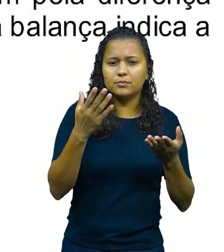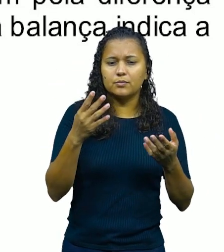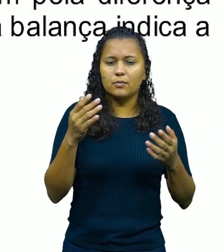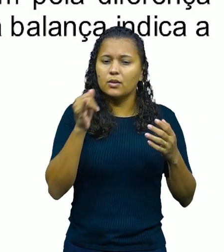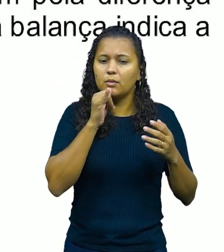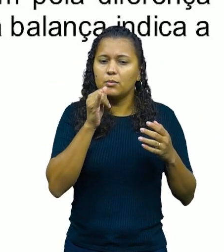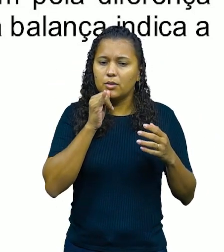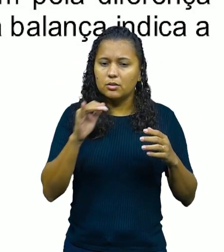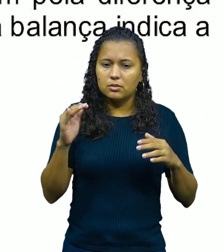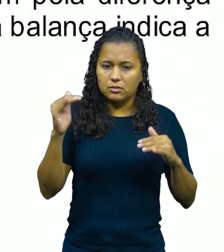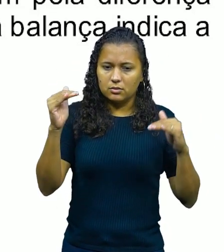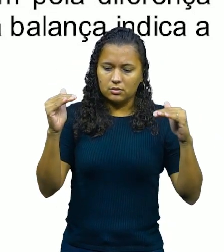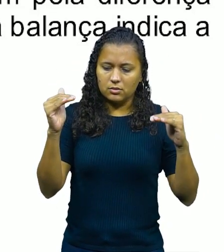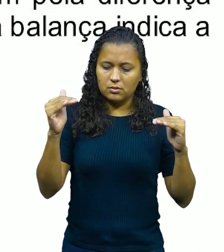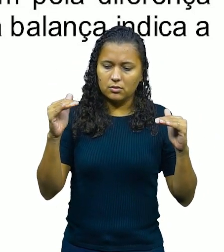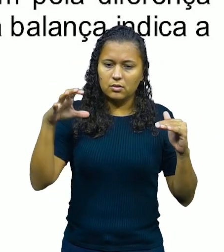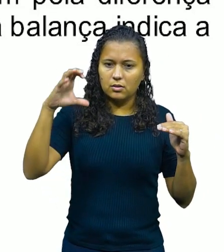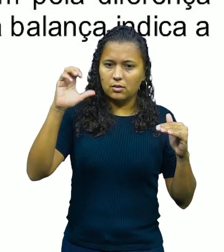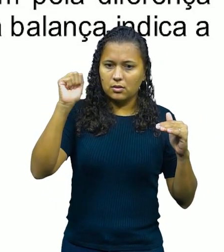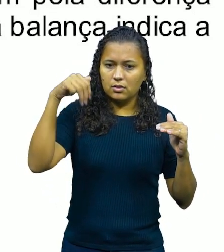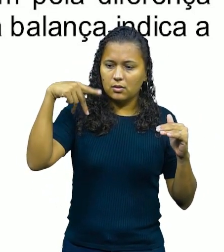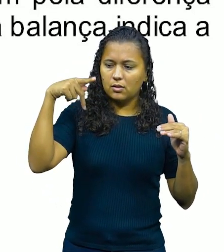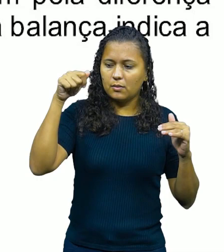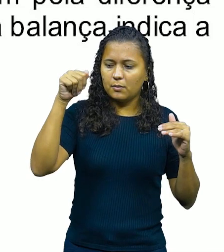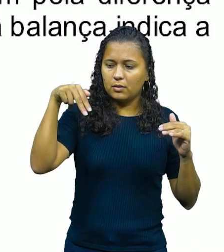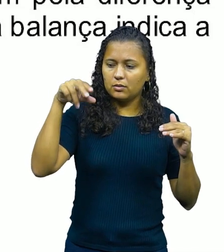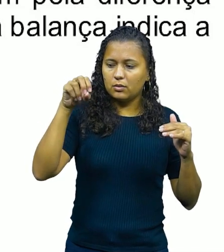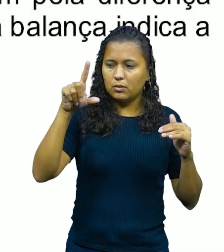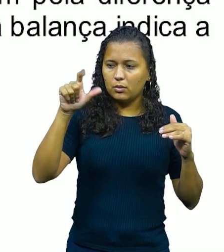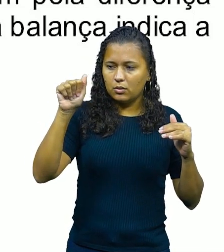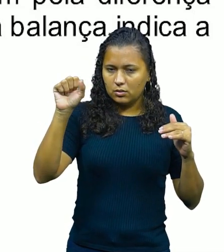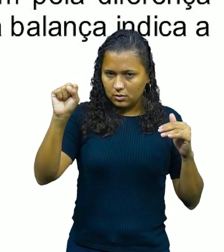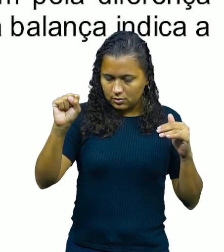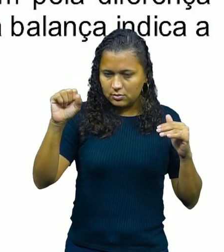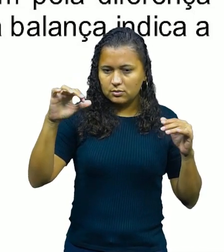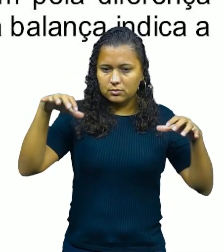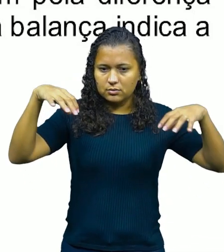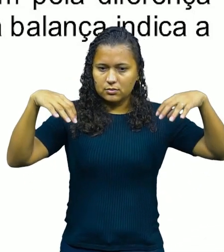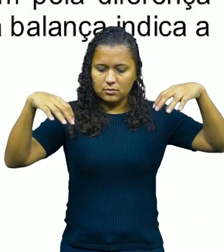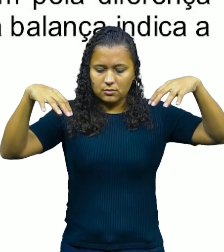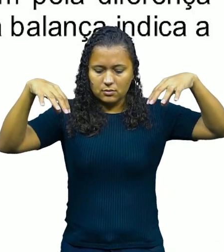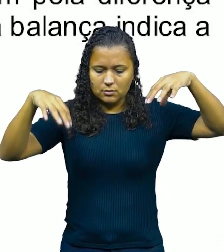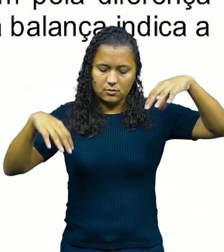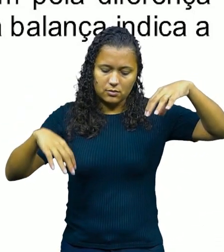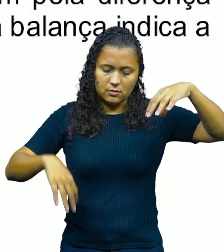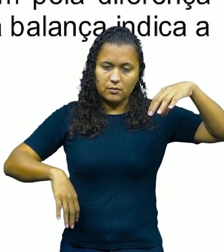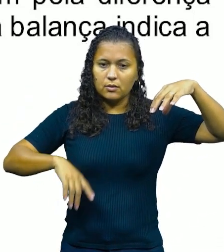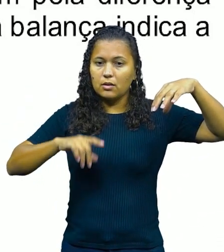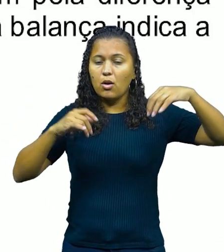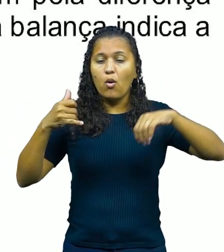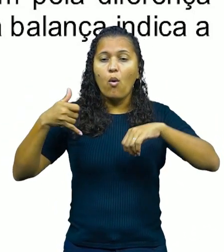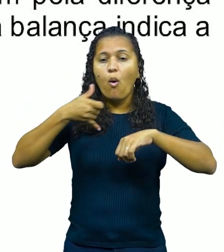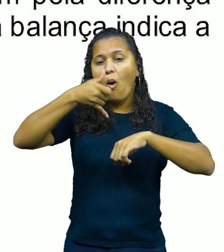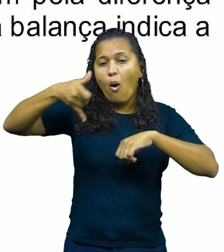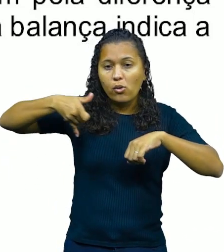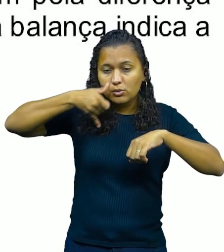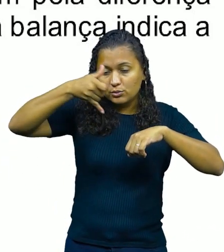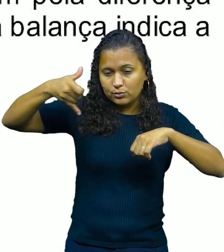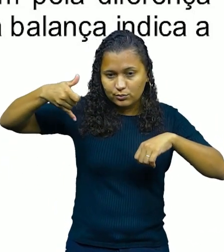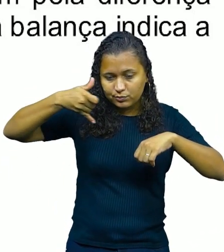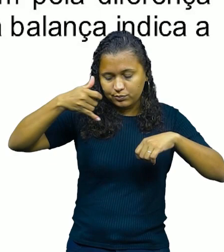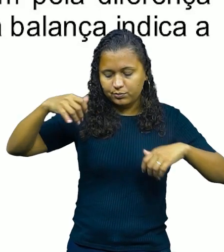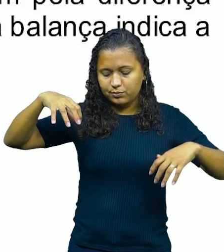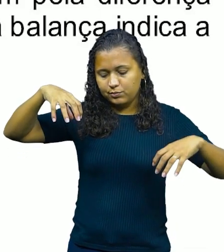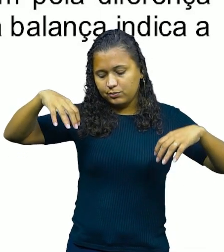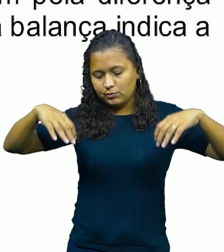qual os dois pratos são substituídos por campanulas invertidas, que são parcialmente submersas em óleo.